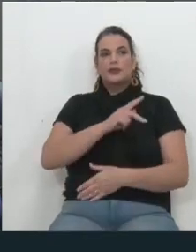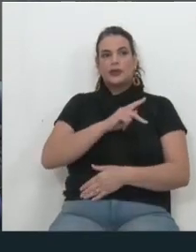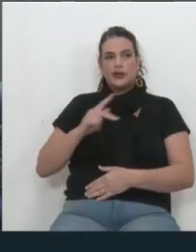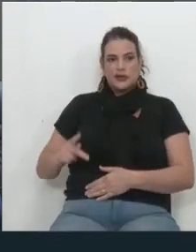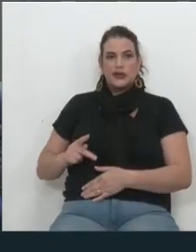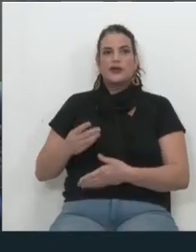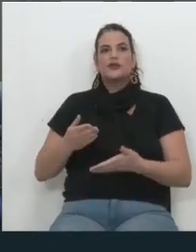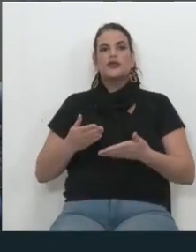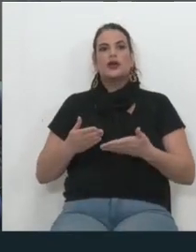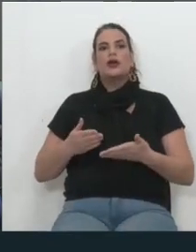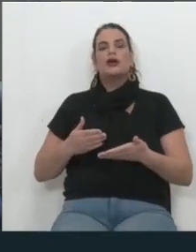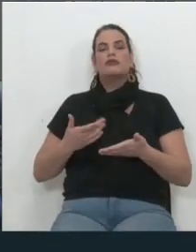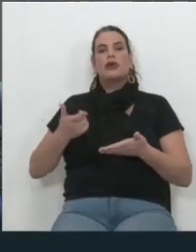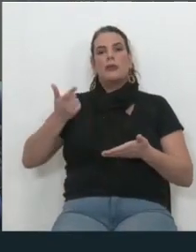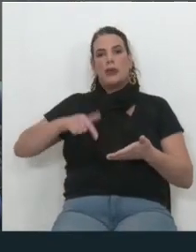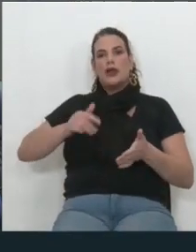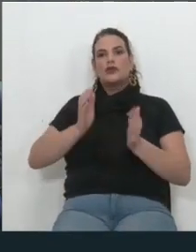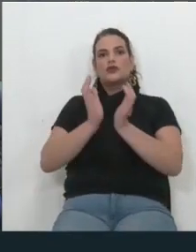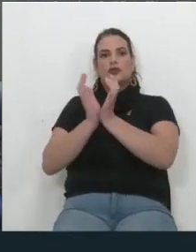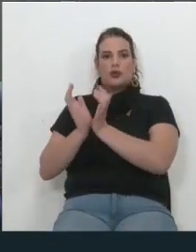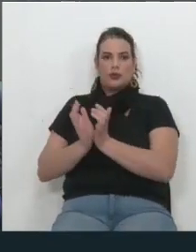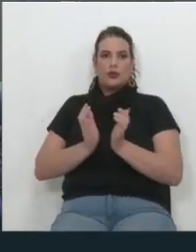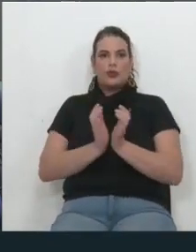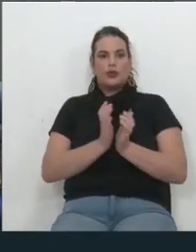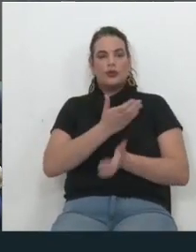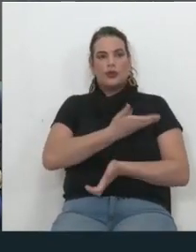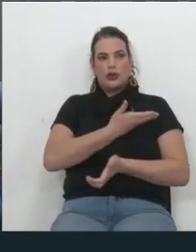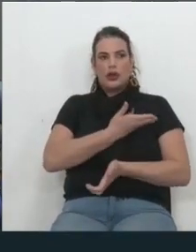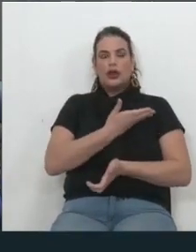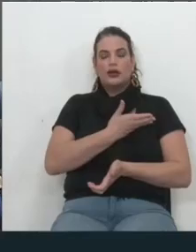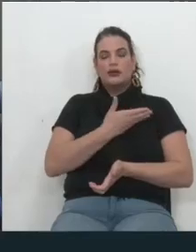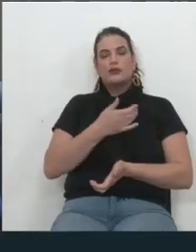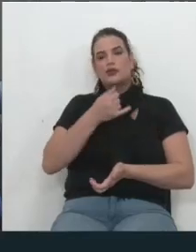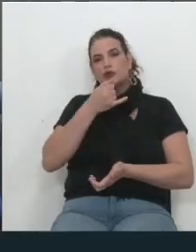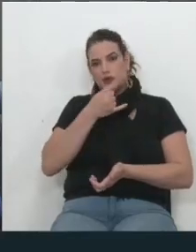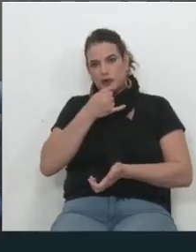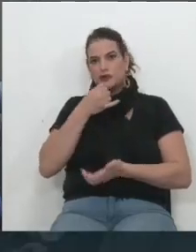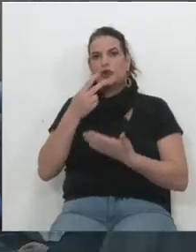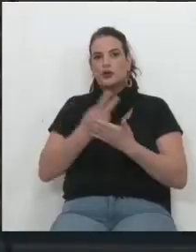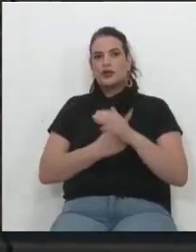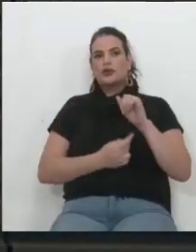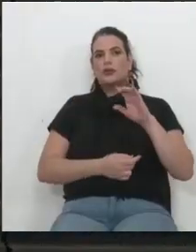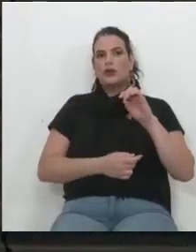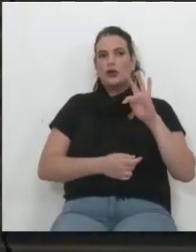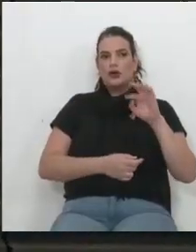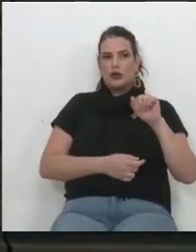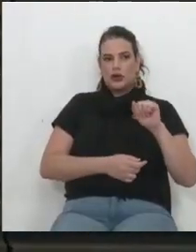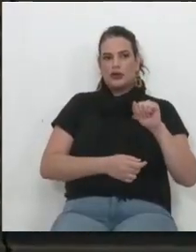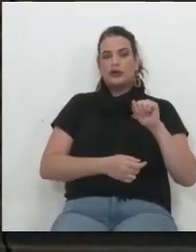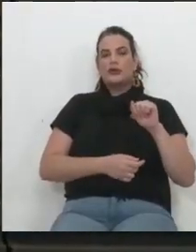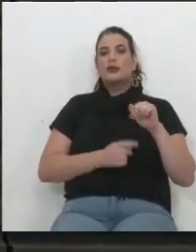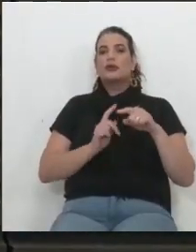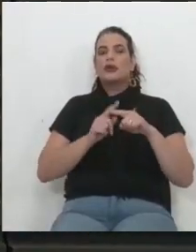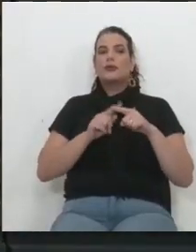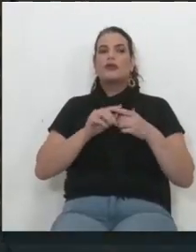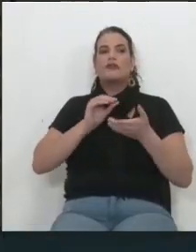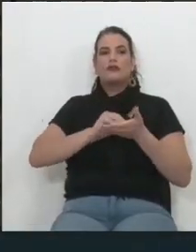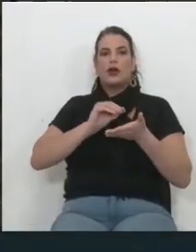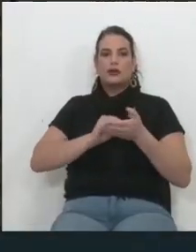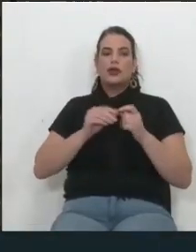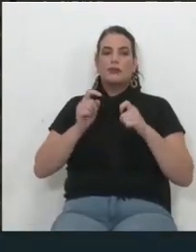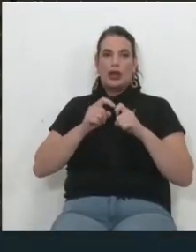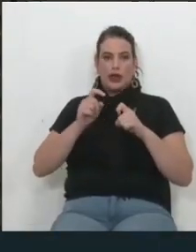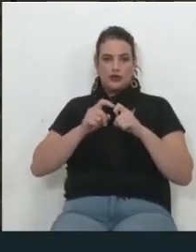muito oportuno este requerimento formulado pelo colega vereador Rafael Acosta face à ausência de médicos na